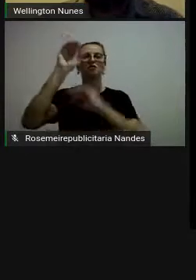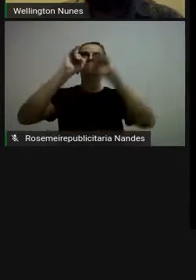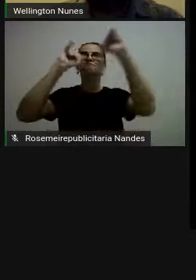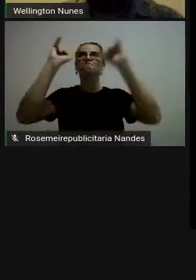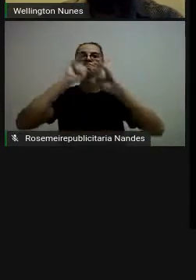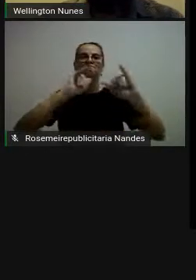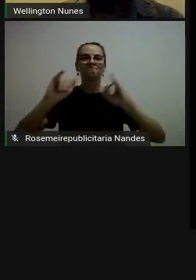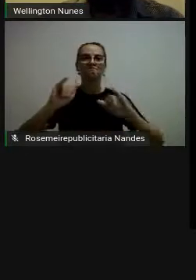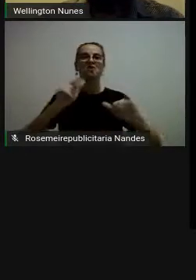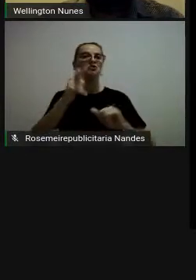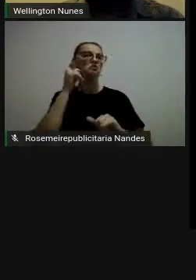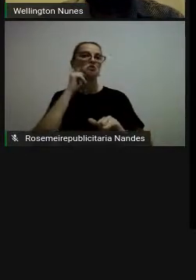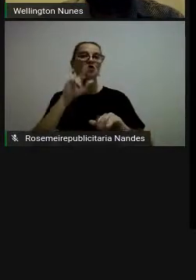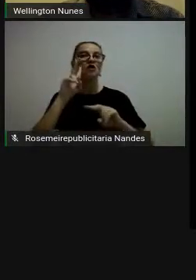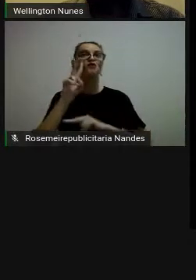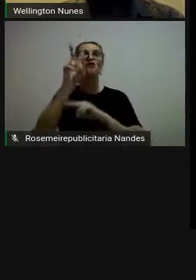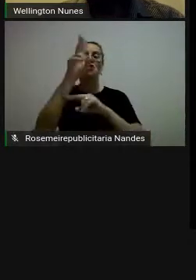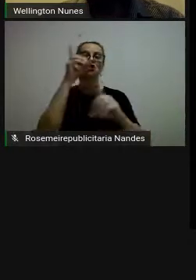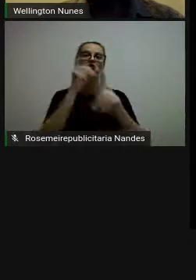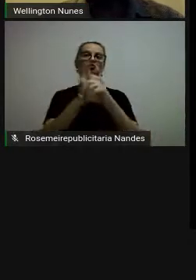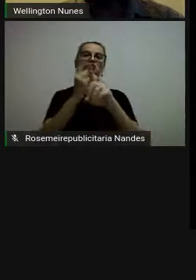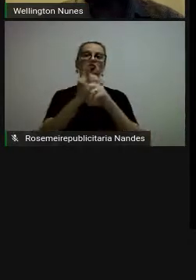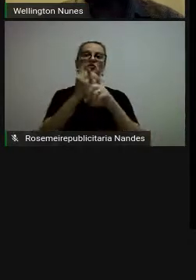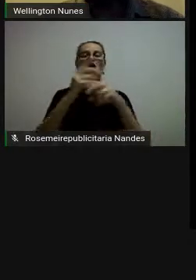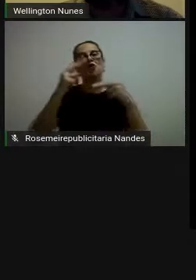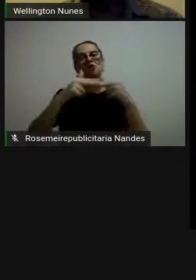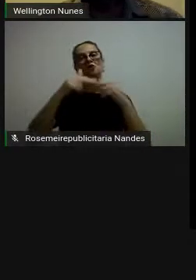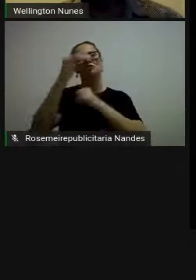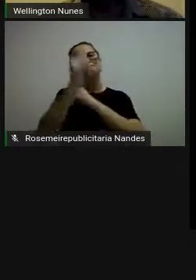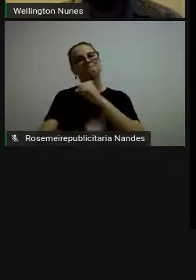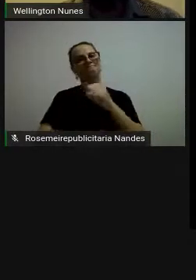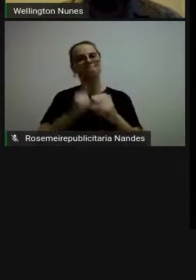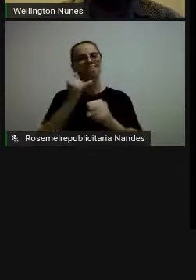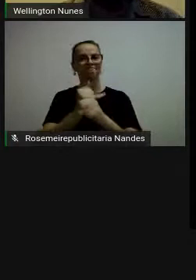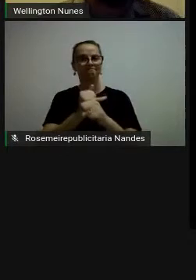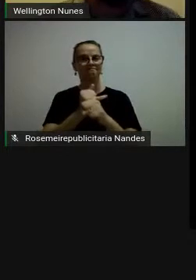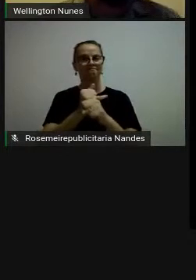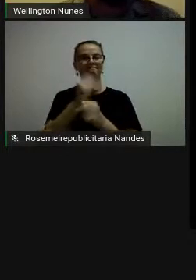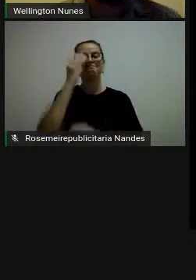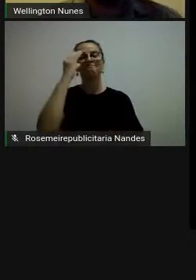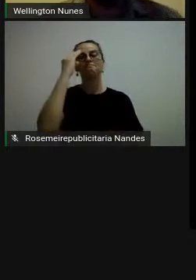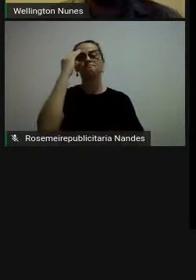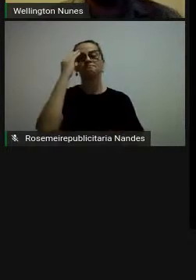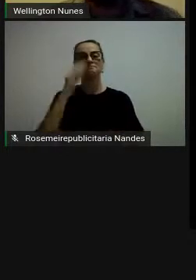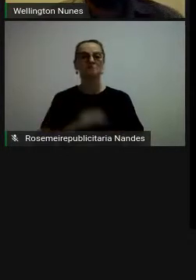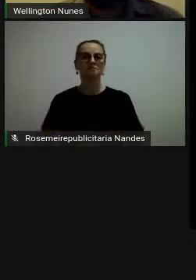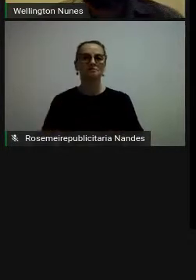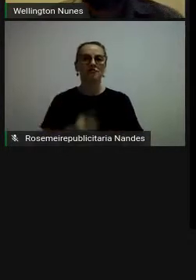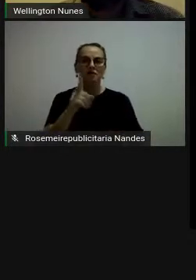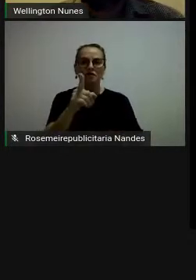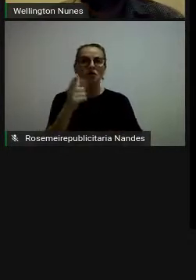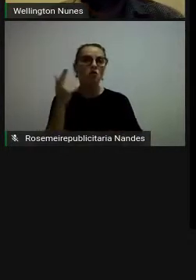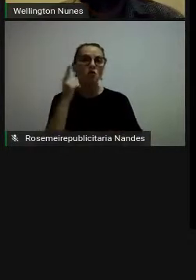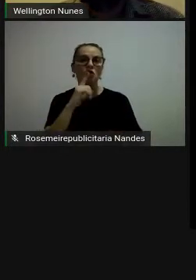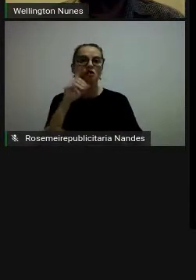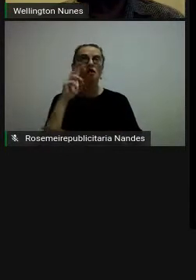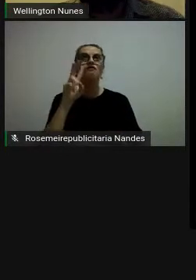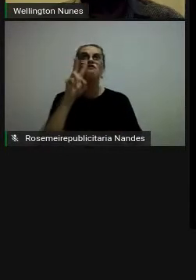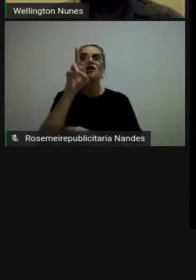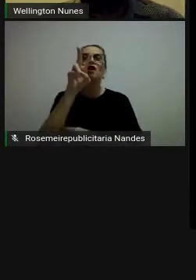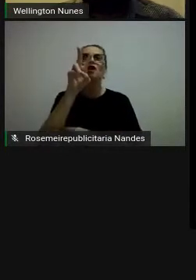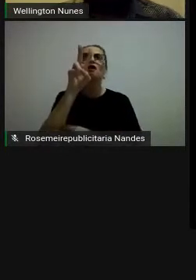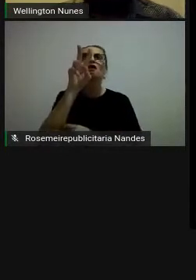internet. Então, você pode quantificar os mapas por diferentes temáticas,